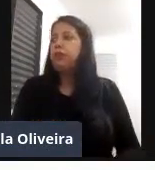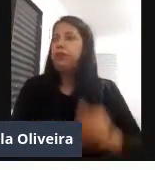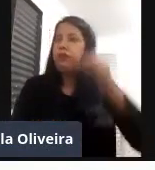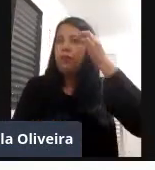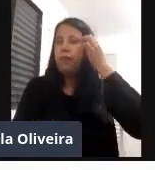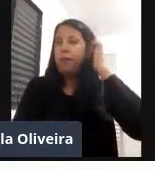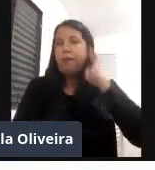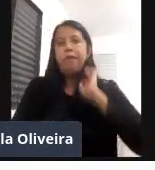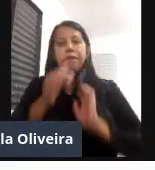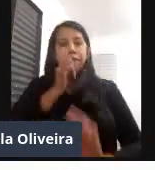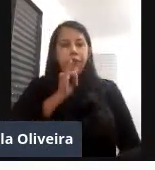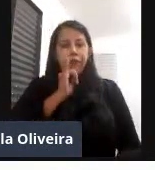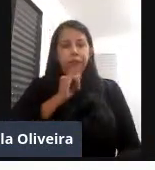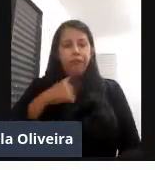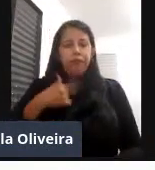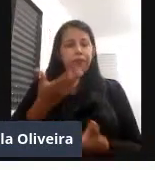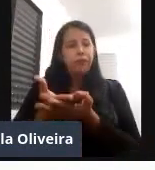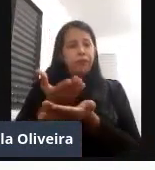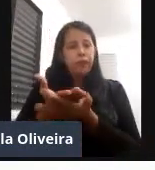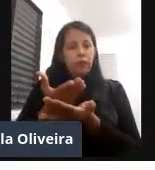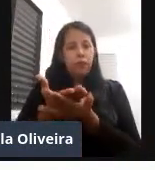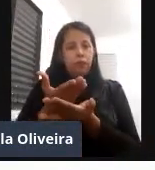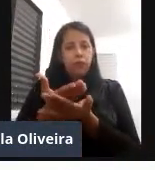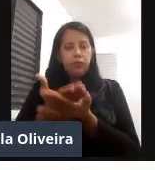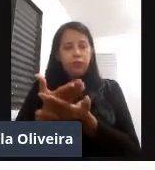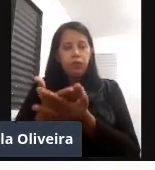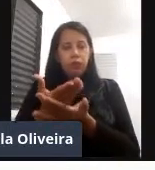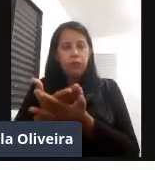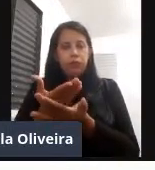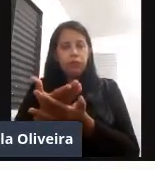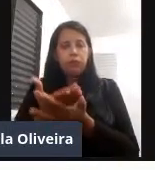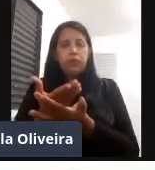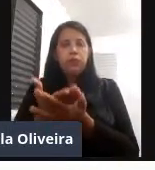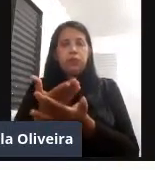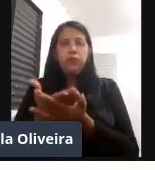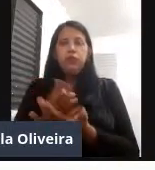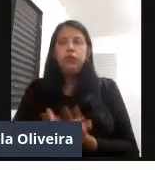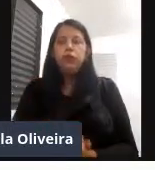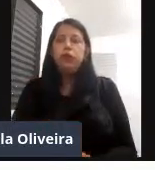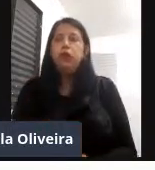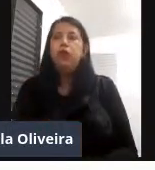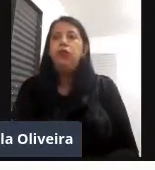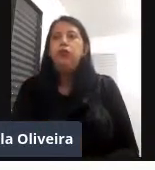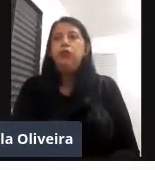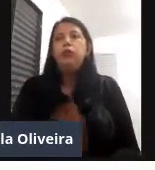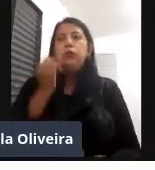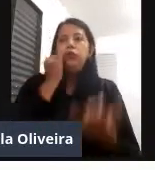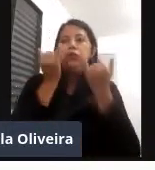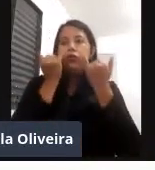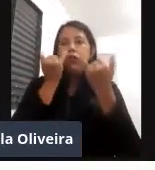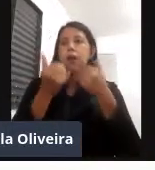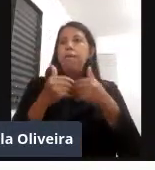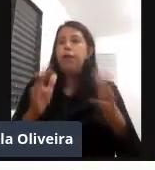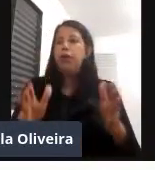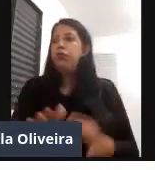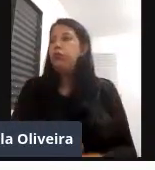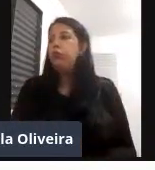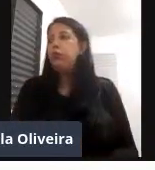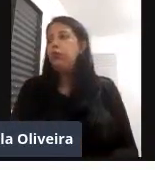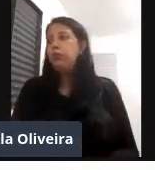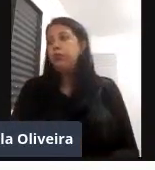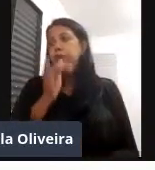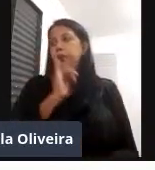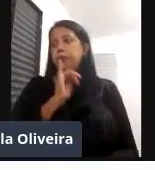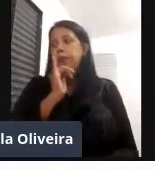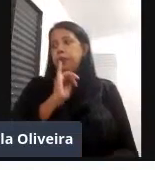área, tá? Eu estou estudando sobre dados abertos governamentais, né? Eu estou estudando sobre dados